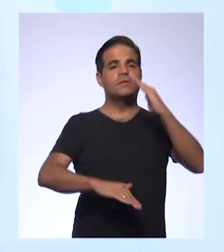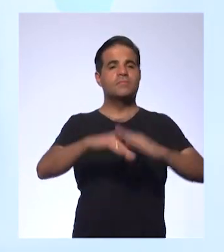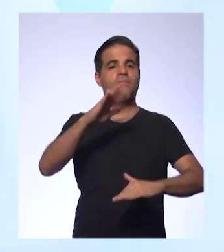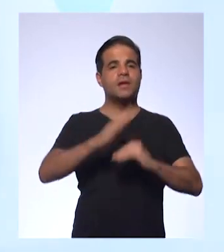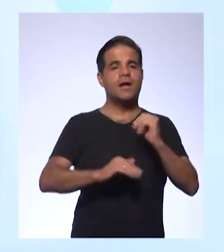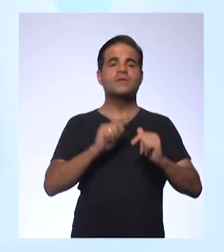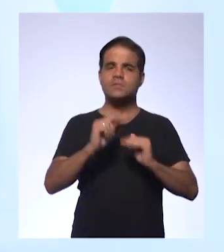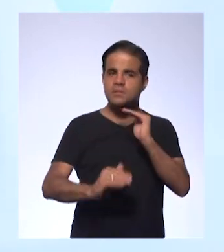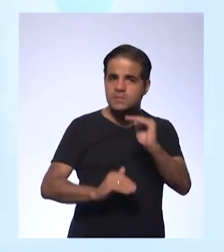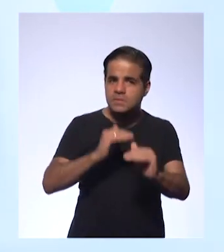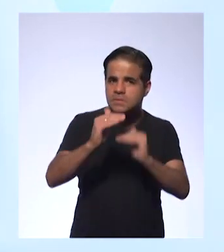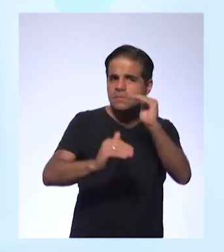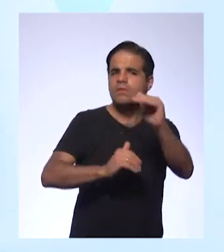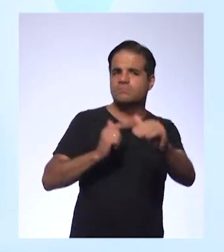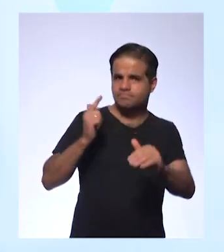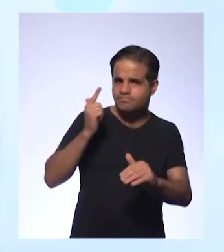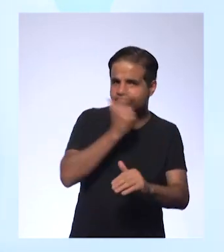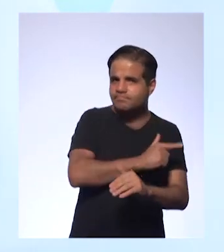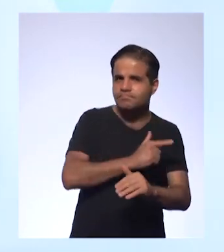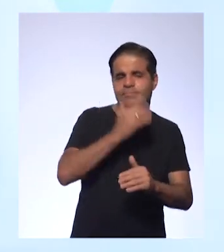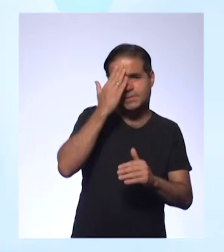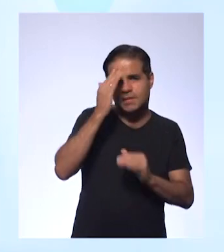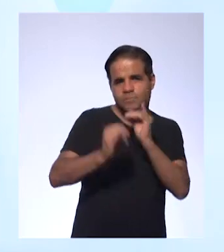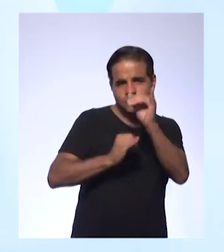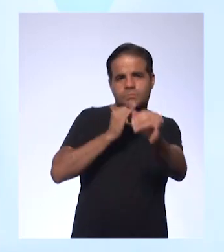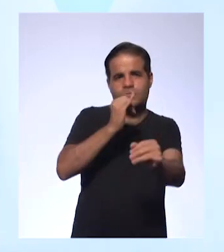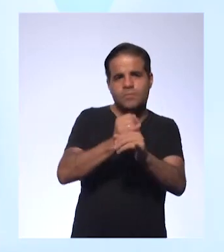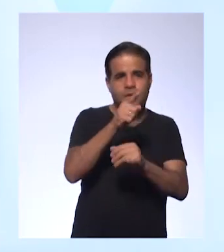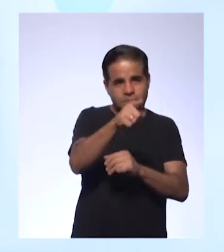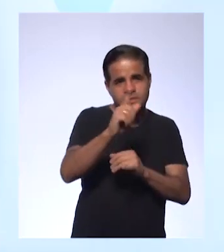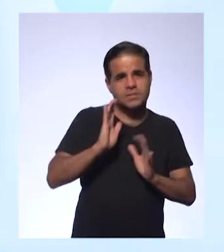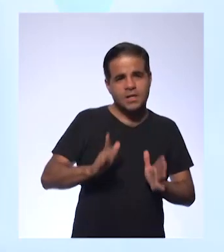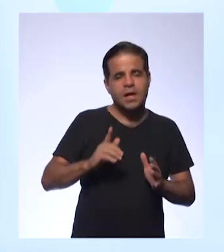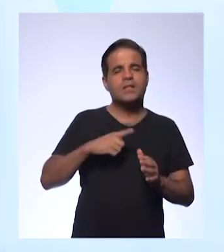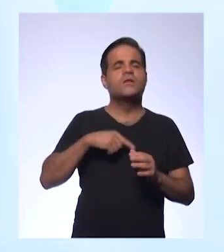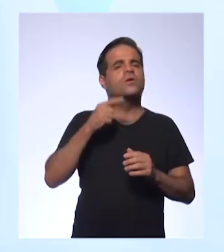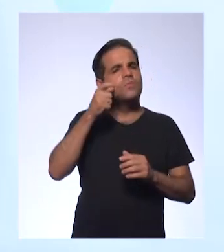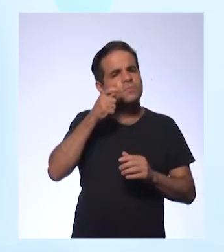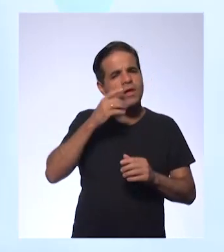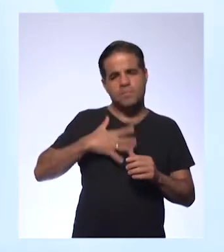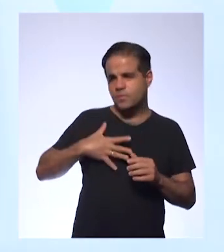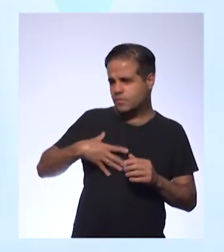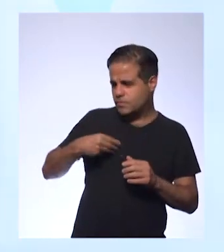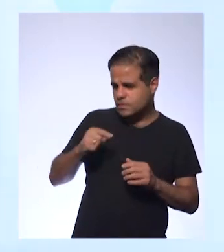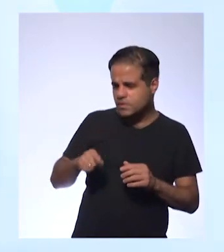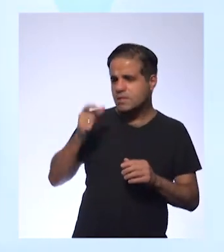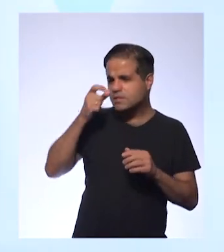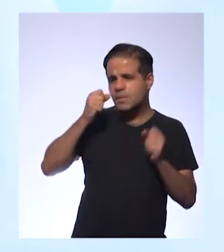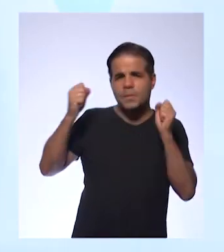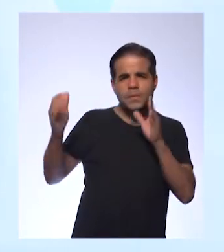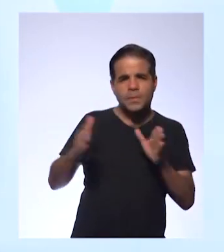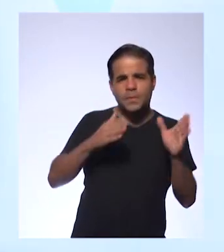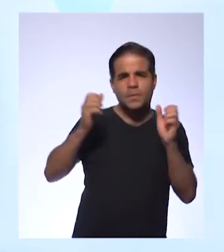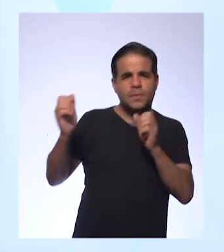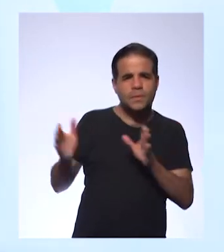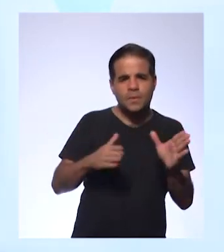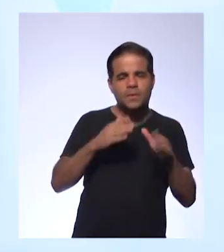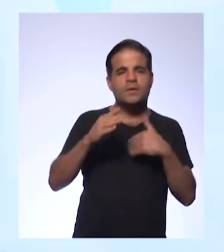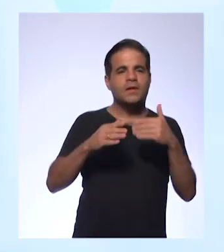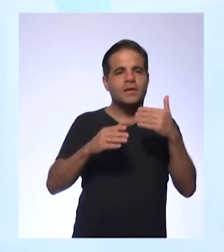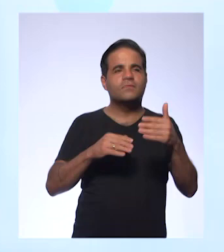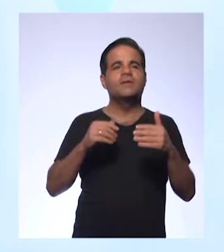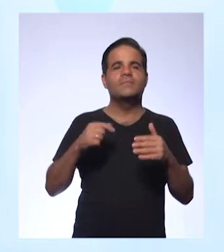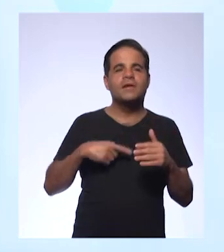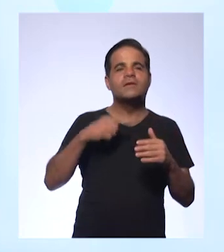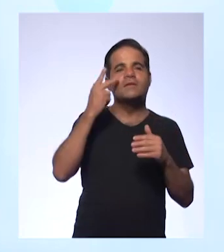vocês vão desenvolvendo, não é assim, nos jogos online que vocês jogam? Eu observo com os meus filhos, eles assistem tutoriais, vocês também